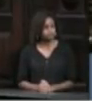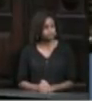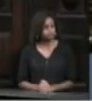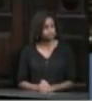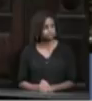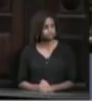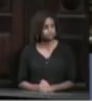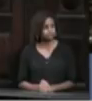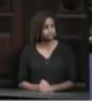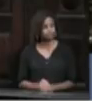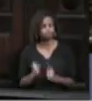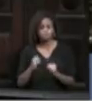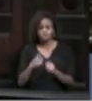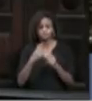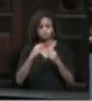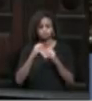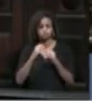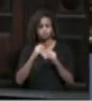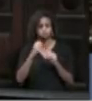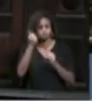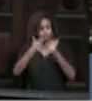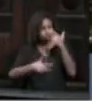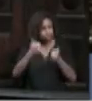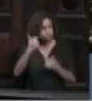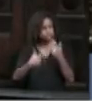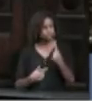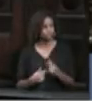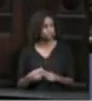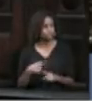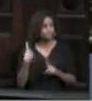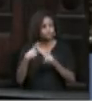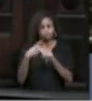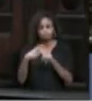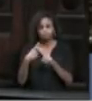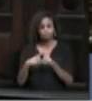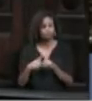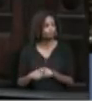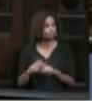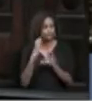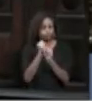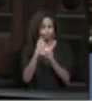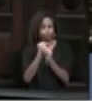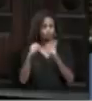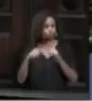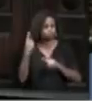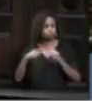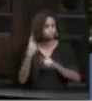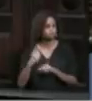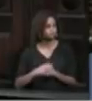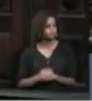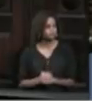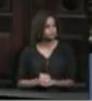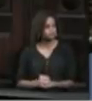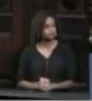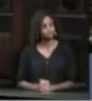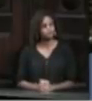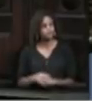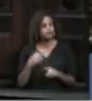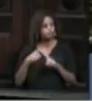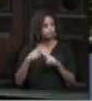inscrevam. Argumentem por que, apesar do parecer contrário do Tribunal de Contas, dizendo que não investiu o